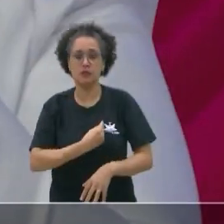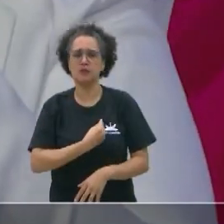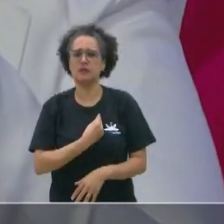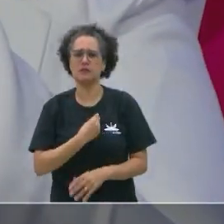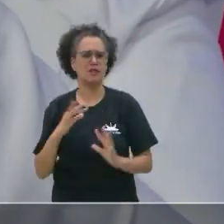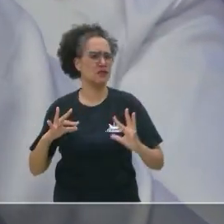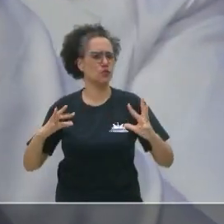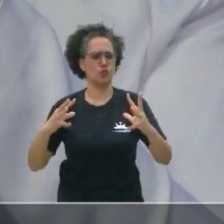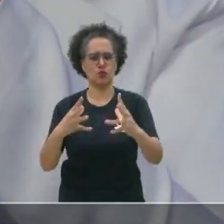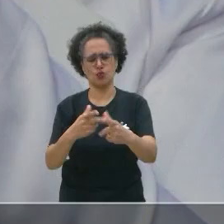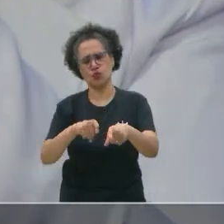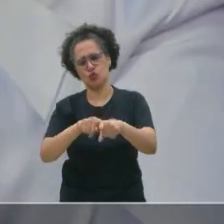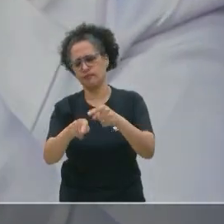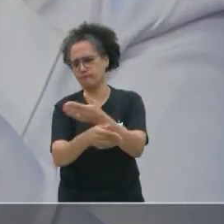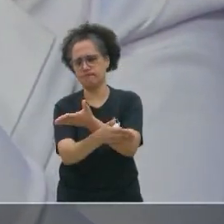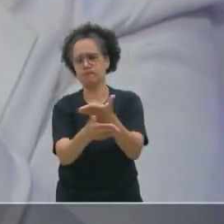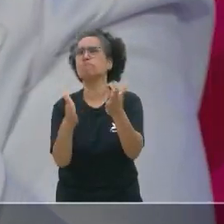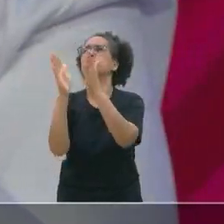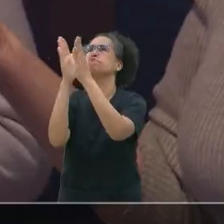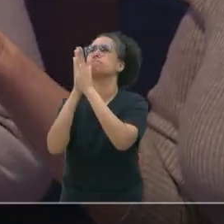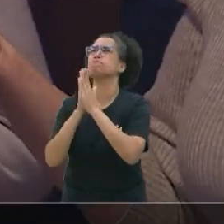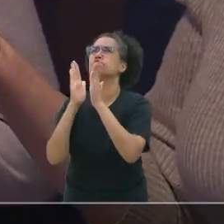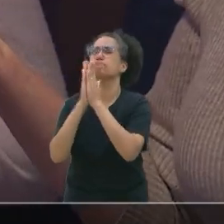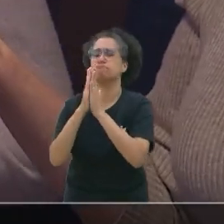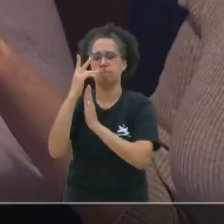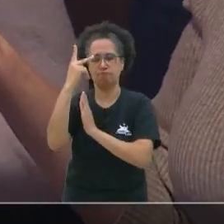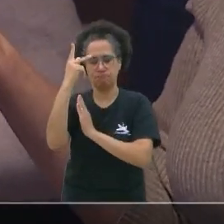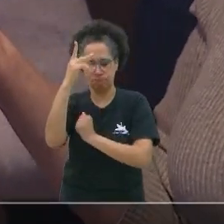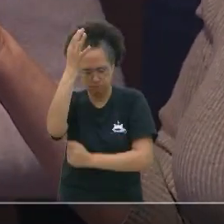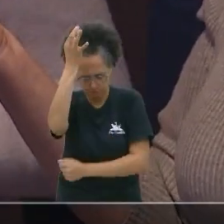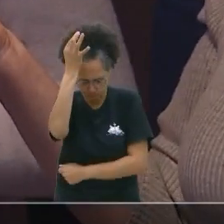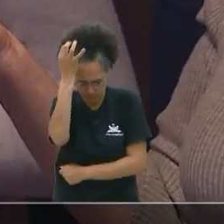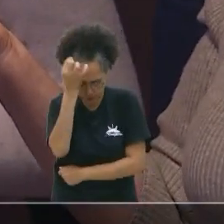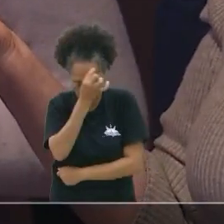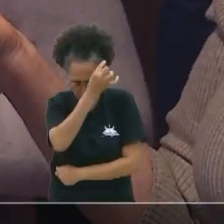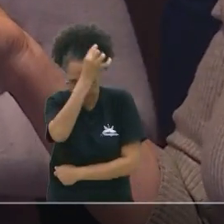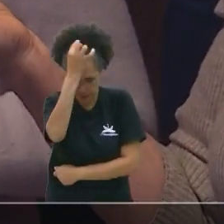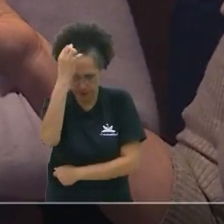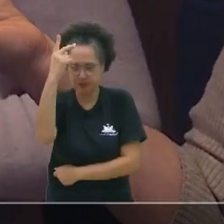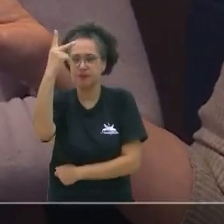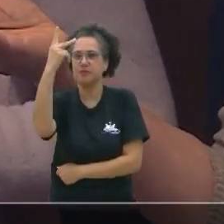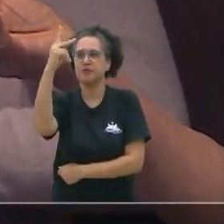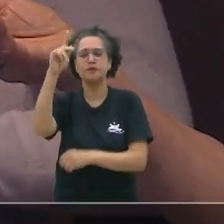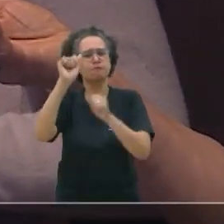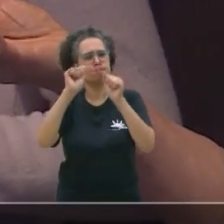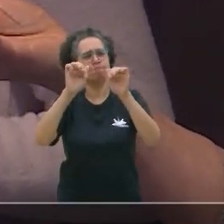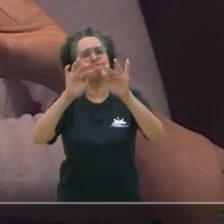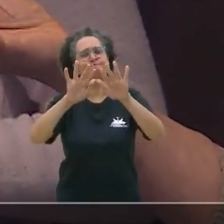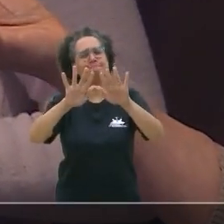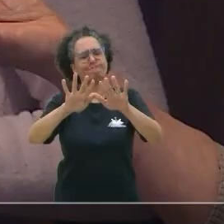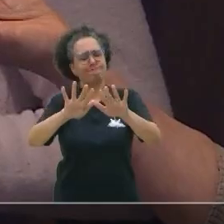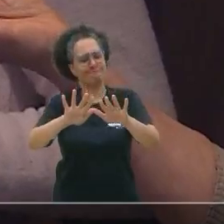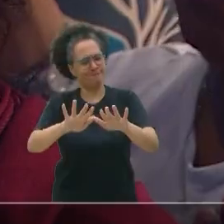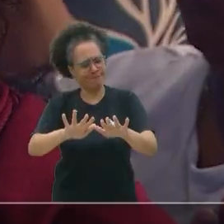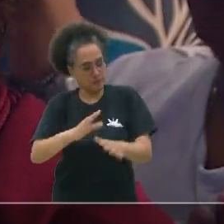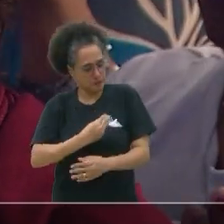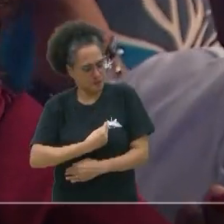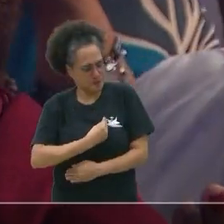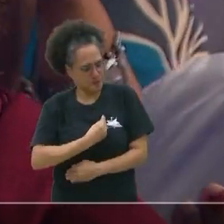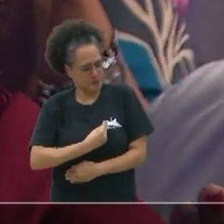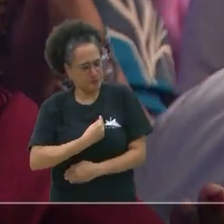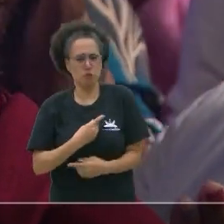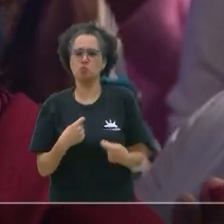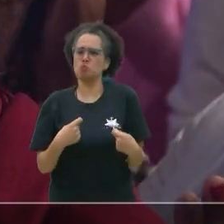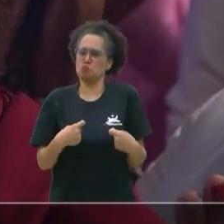a ti. Que o teu Espírito Santo possa derramar graças e bênçãos na vida daqueles que